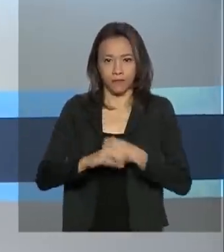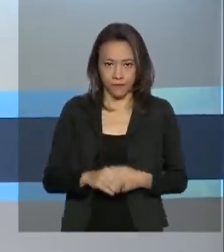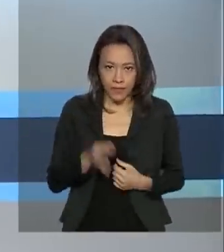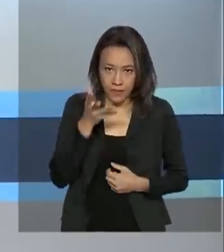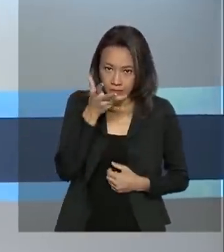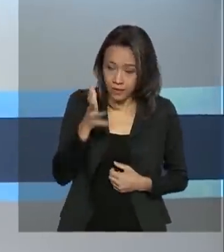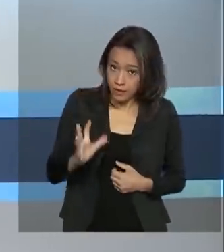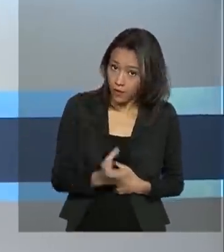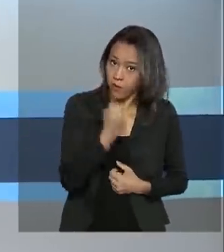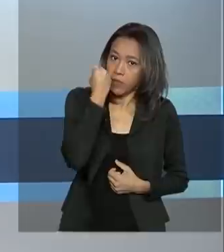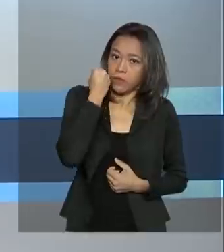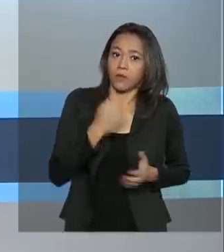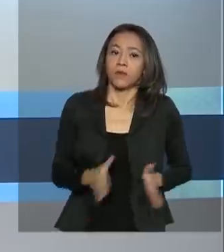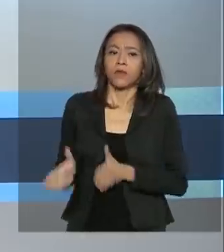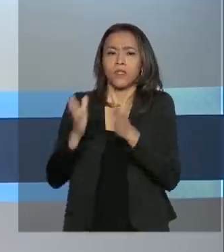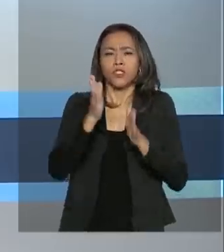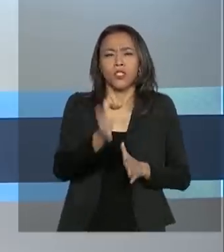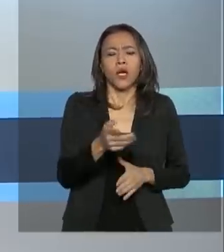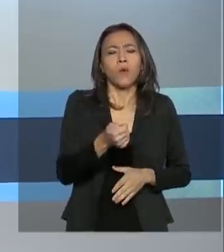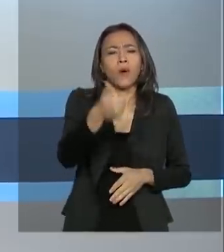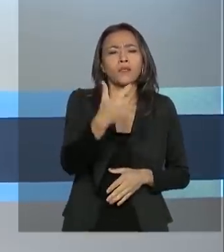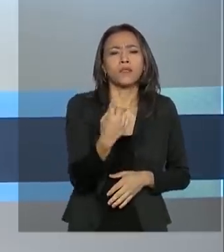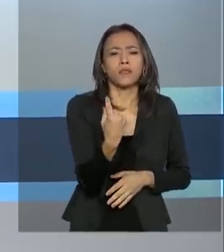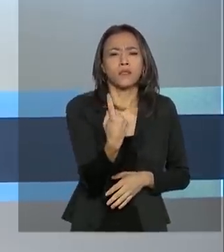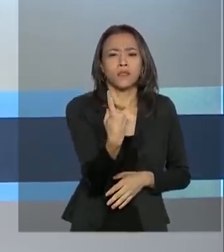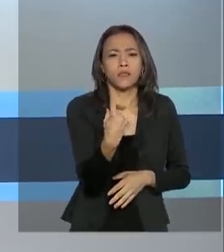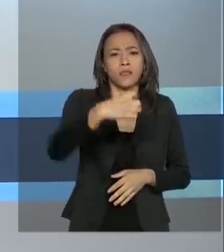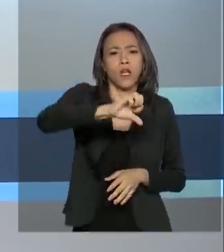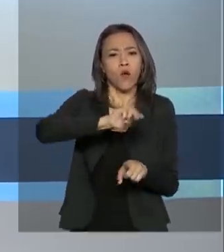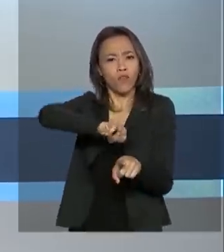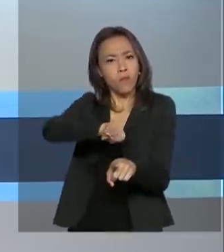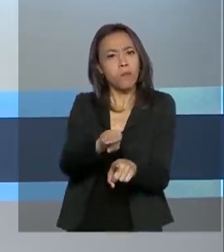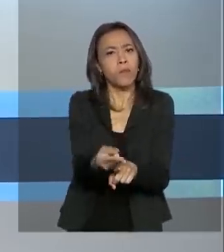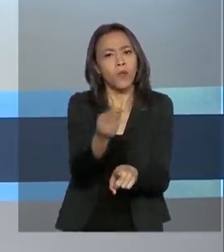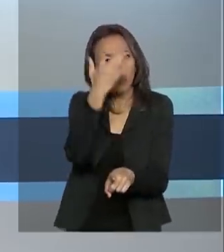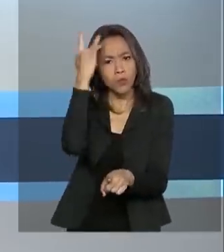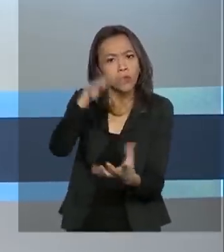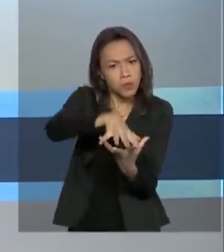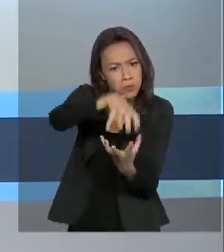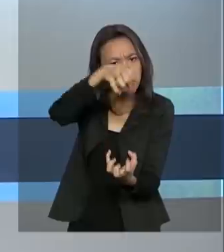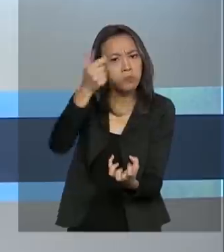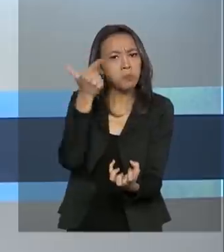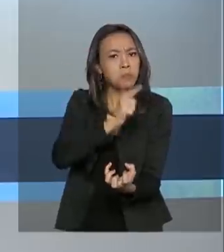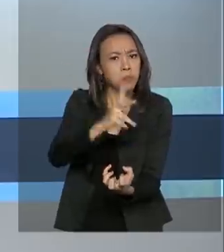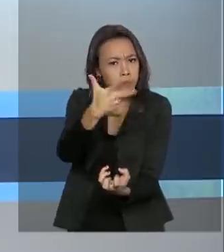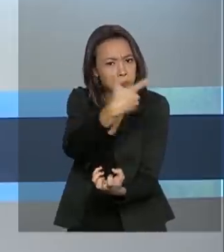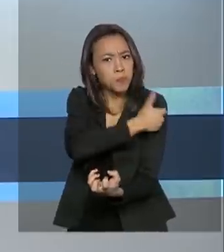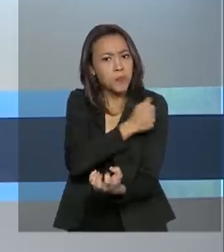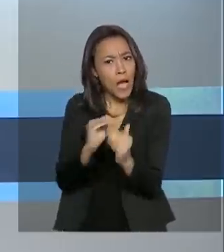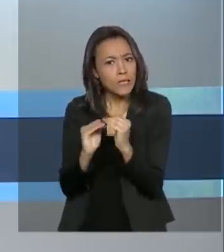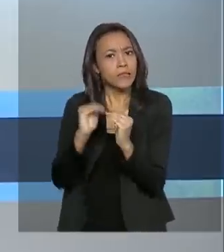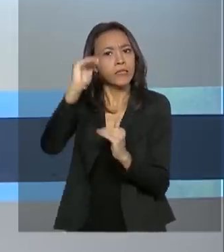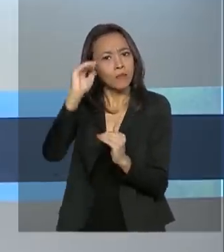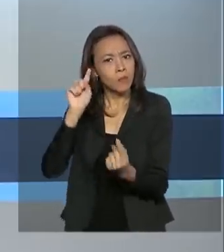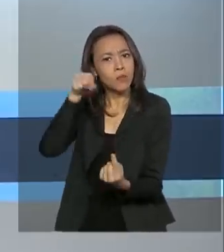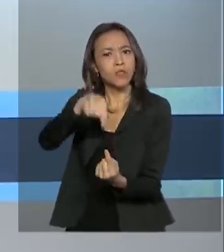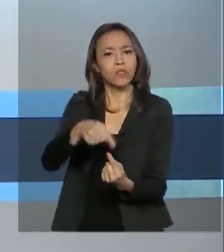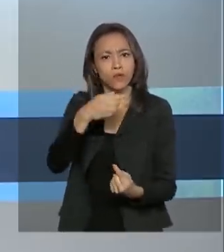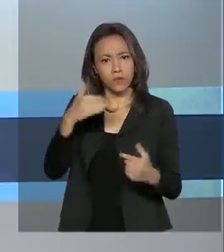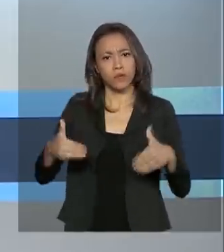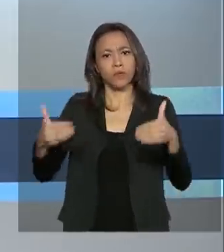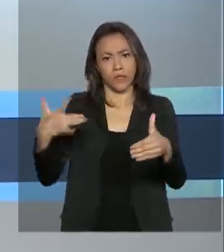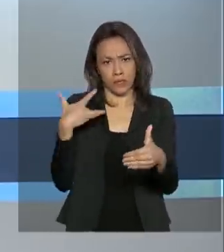fase da campanha foram vacinados quase 19 milhões de idosos número acima da meta de noventa porcento do ministério da saúde